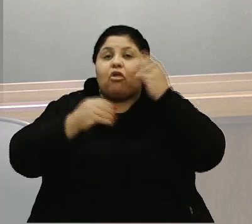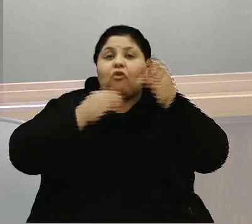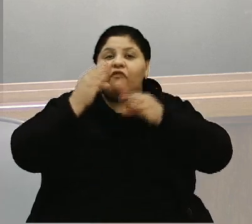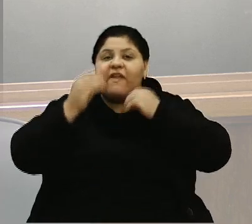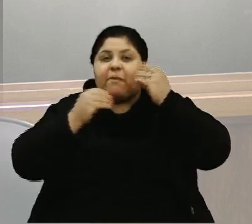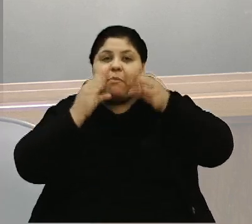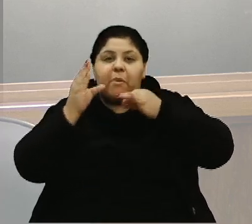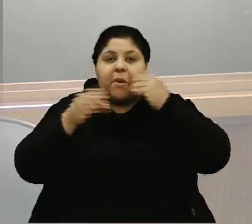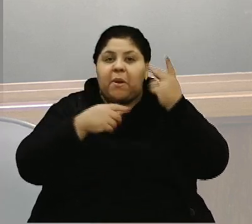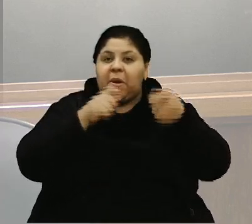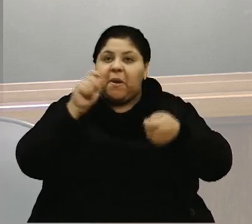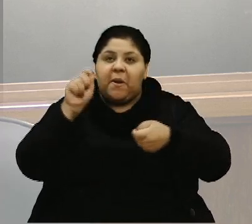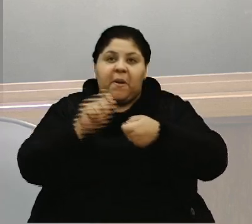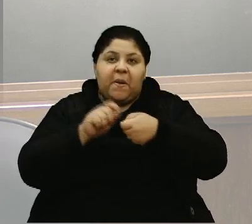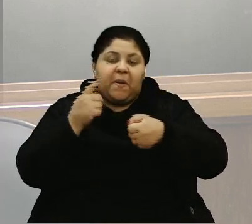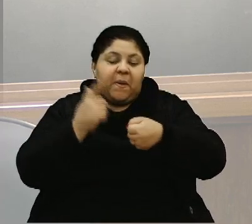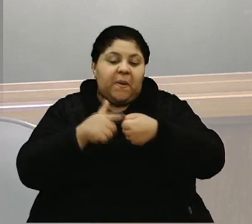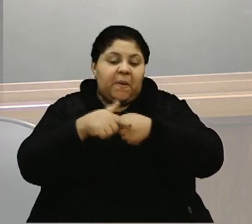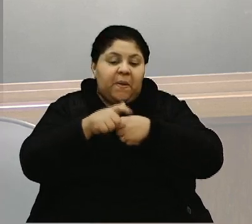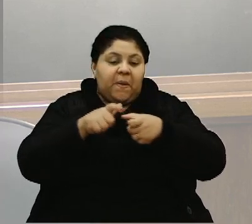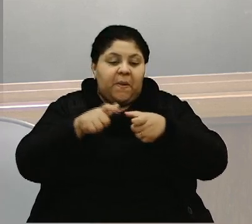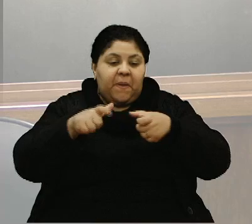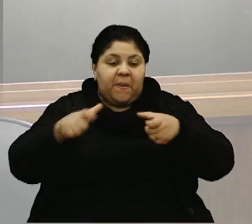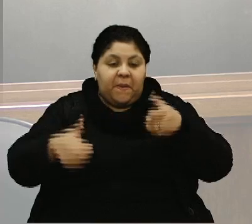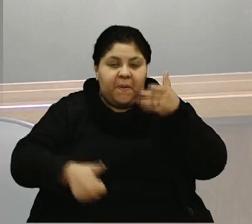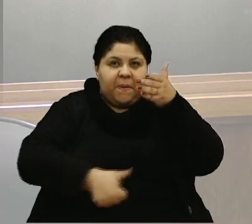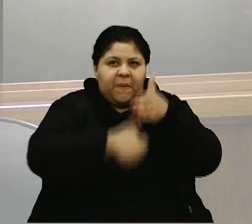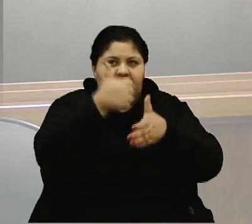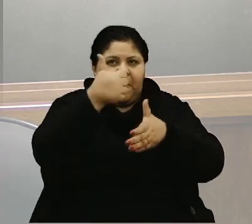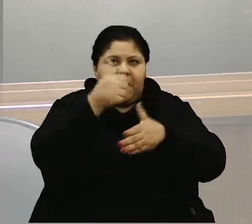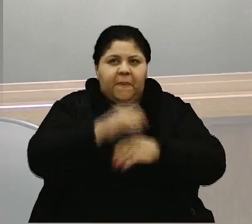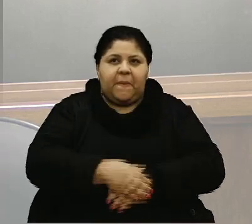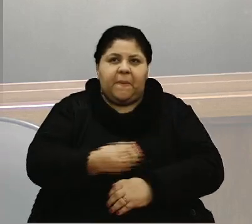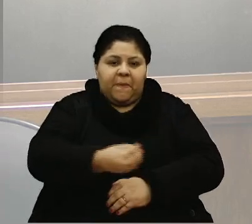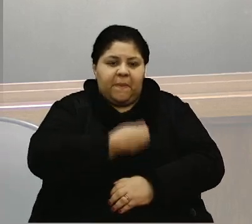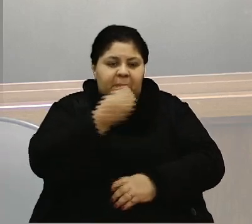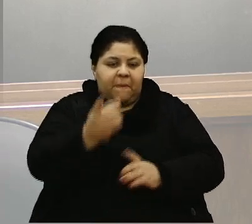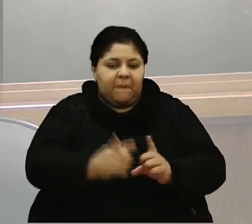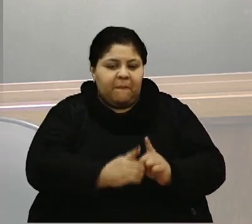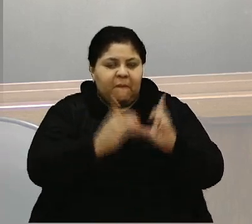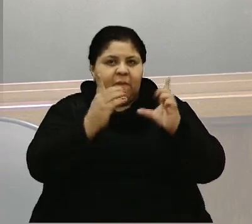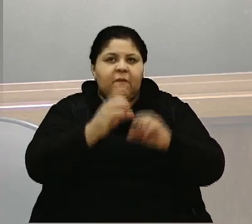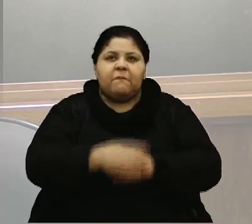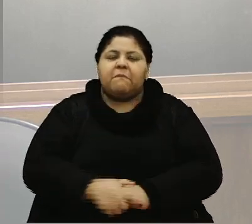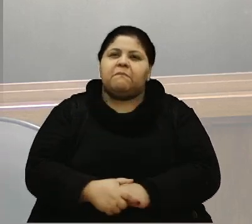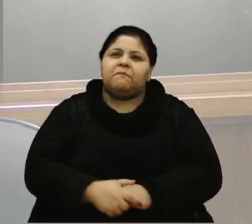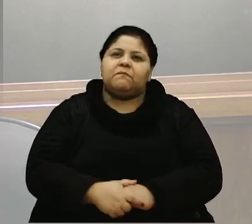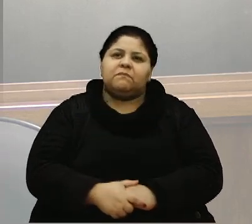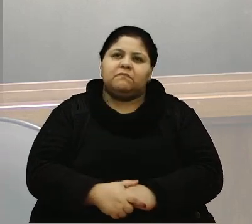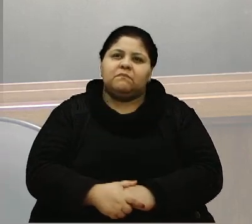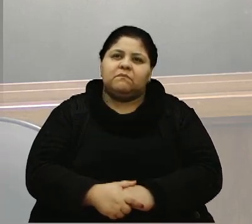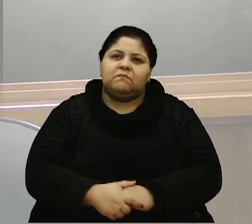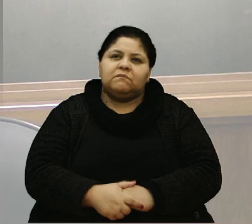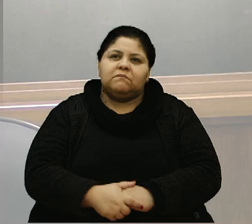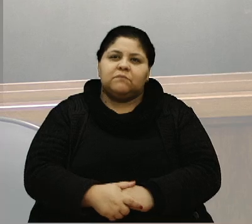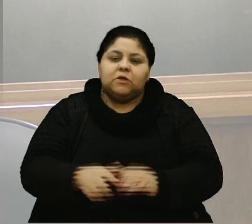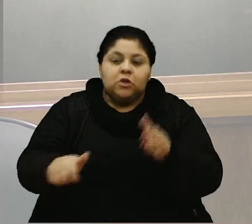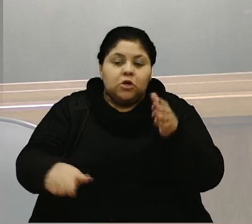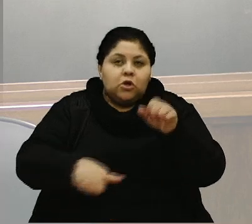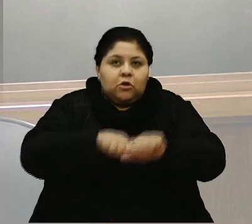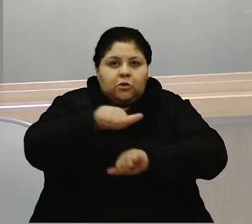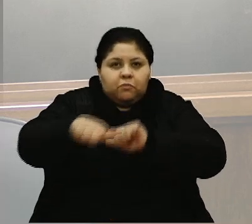faz uma cidade crescer e ser melhor. Viva a democracia e que áreas de mudanças